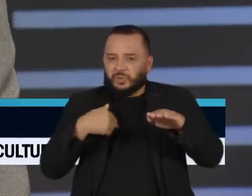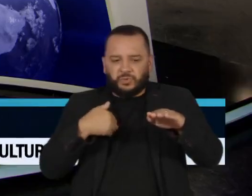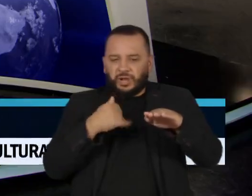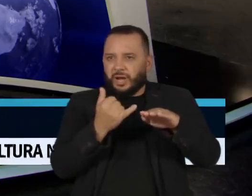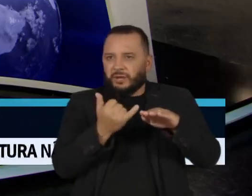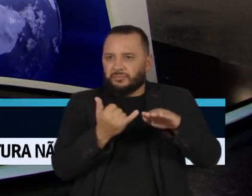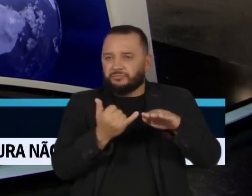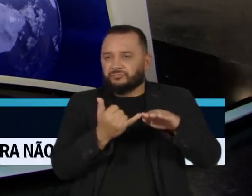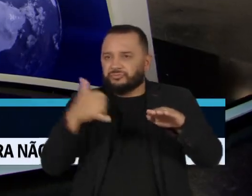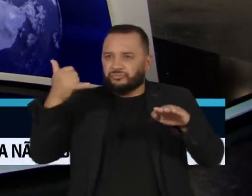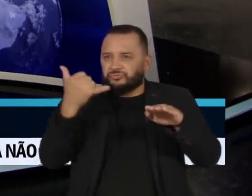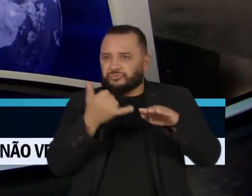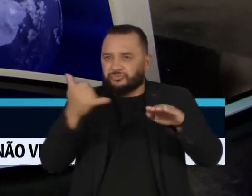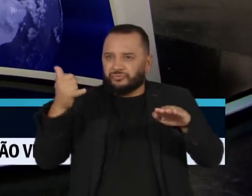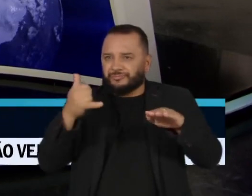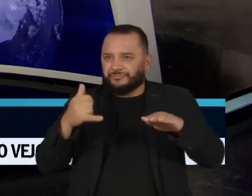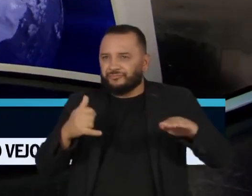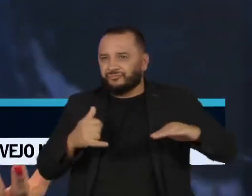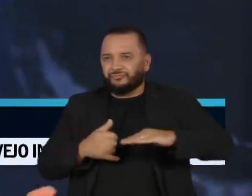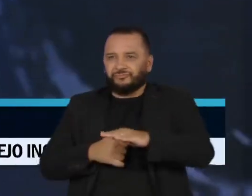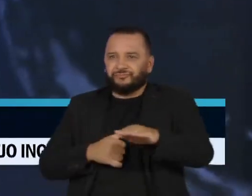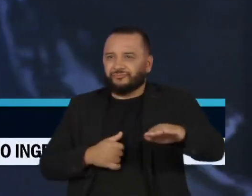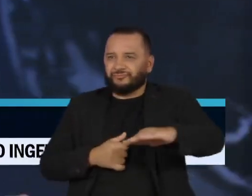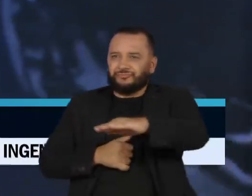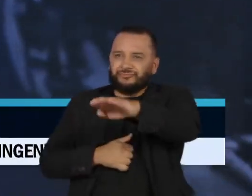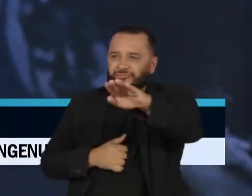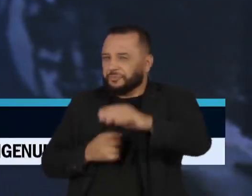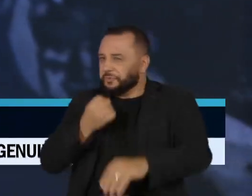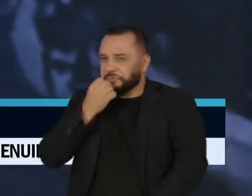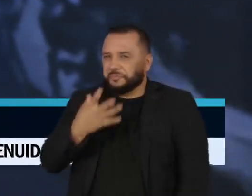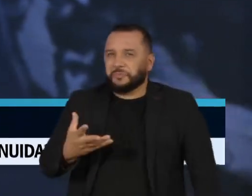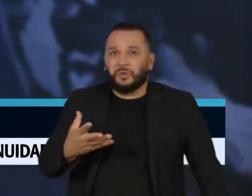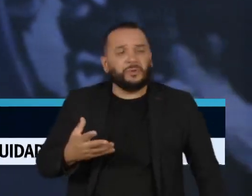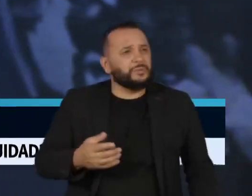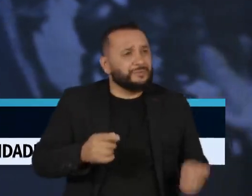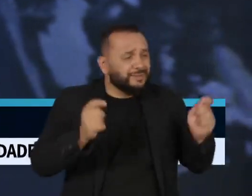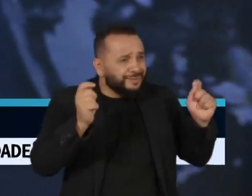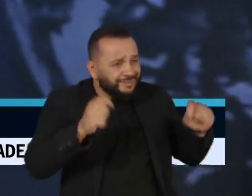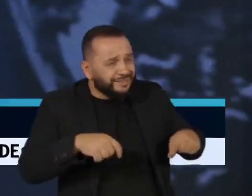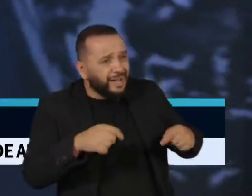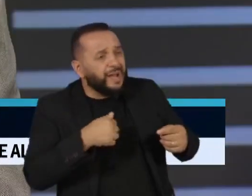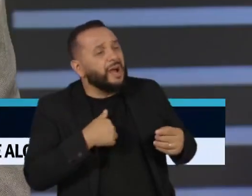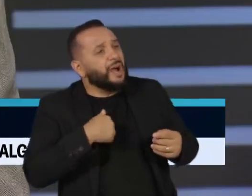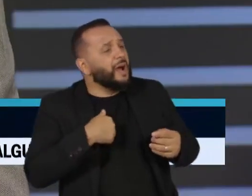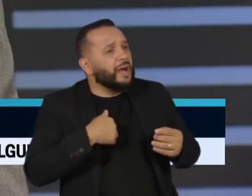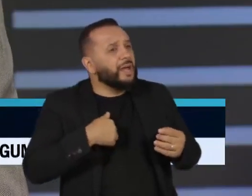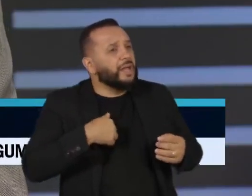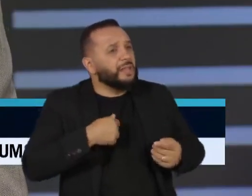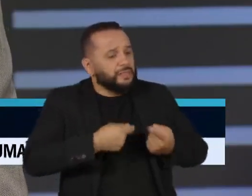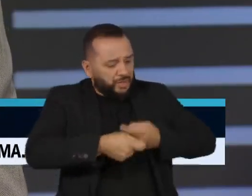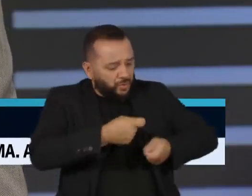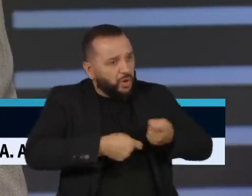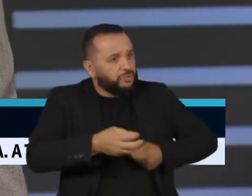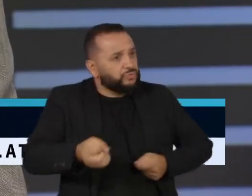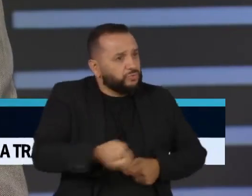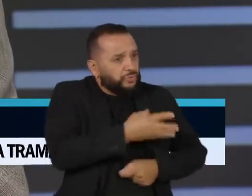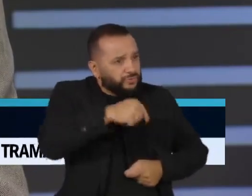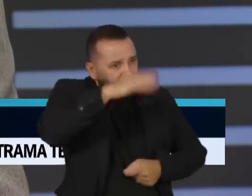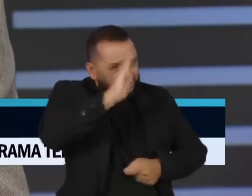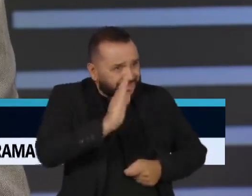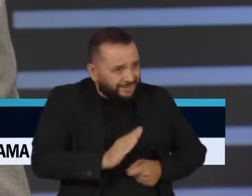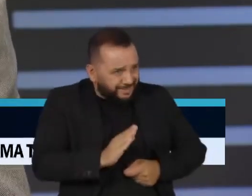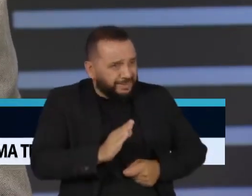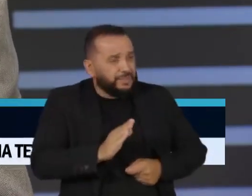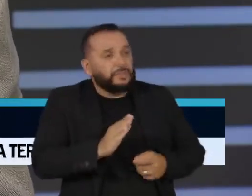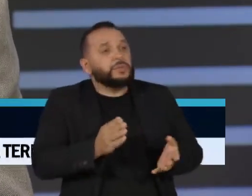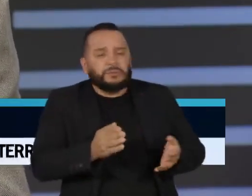É capaz o quanto Esse resultado é amplia as chances de novos negócios no Brasil muito grande muito porque hoje o mundo